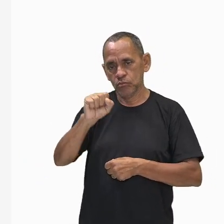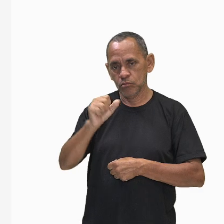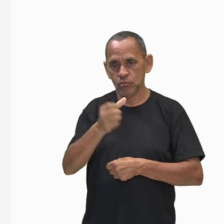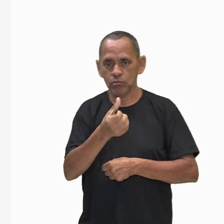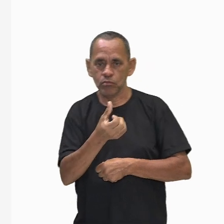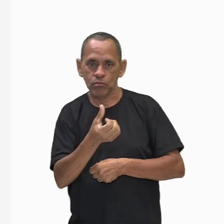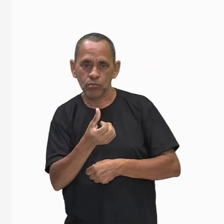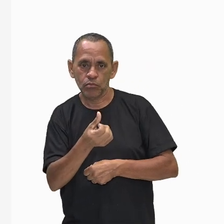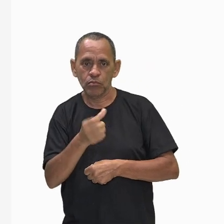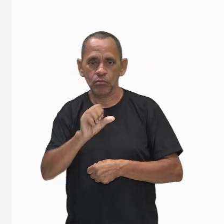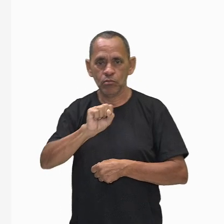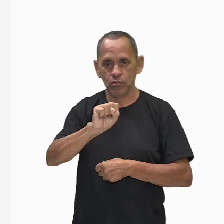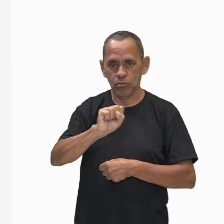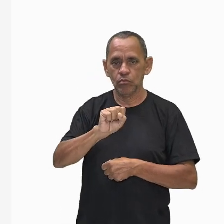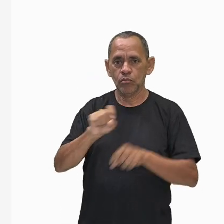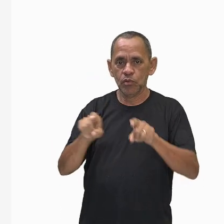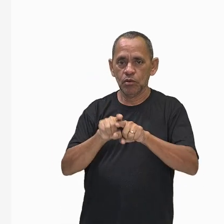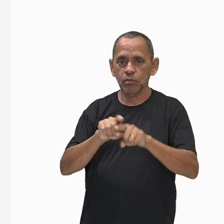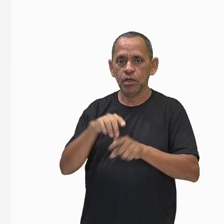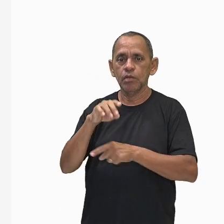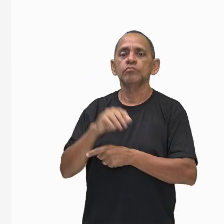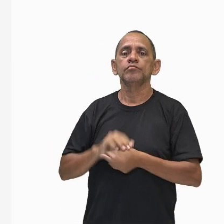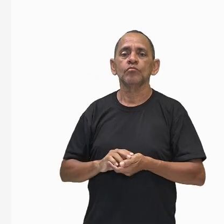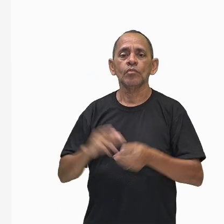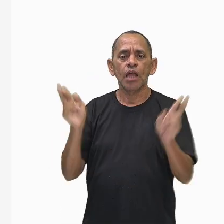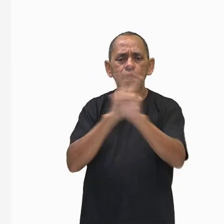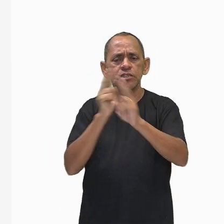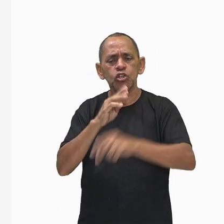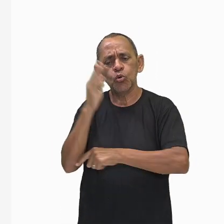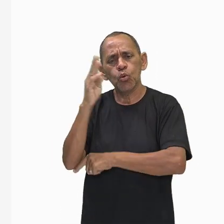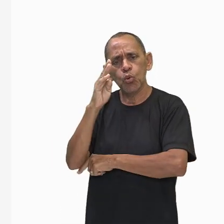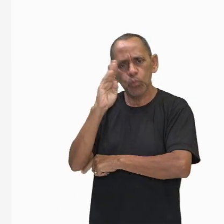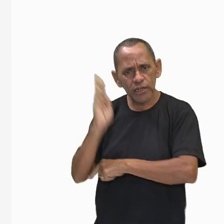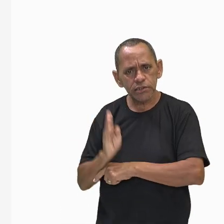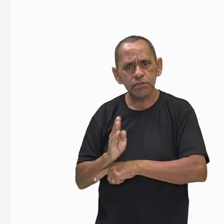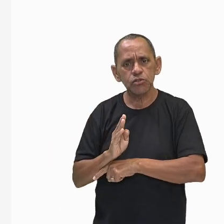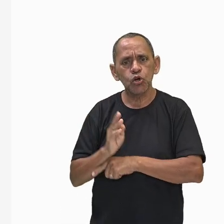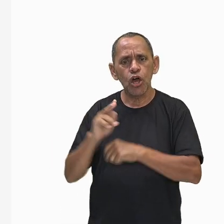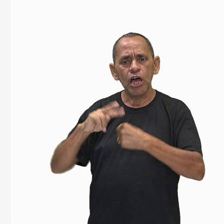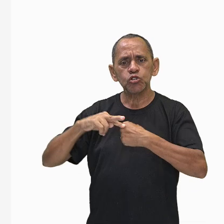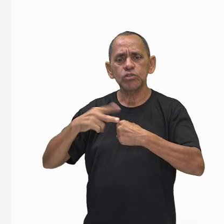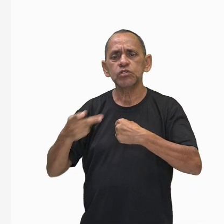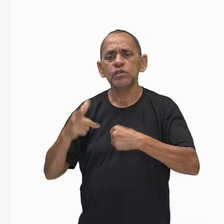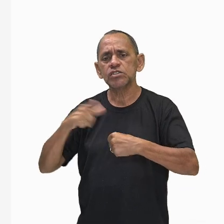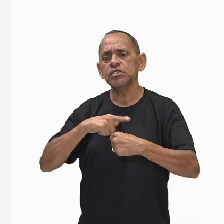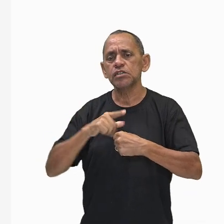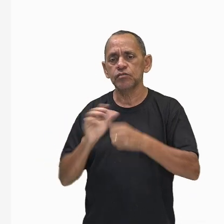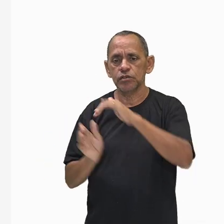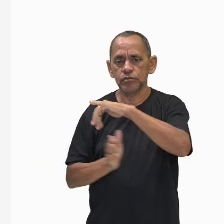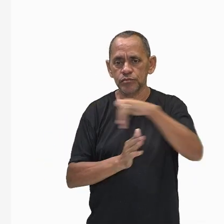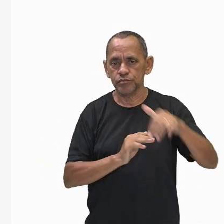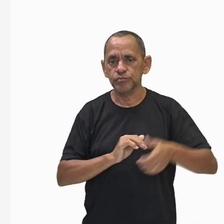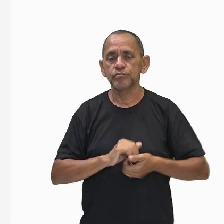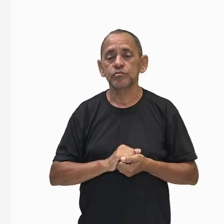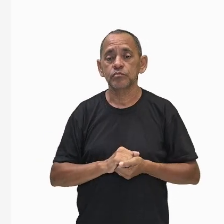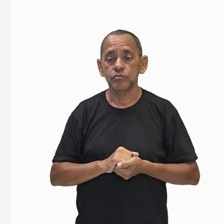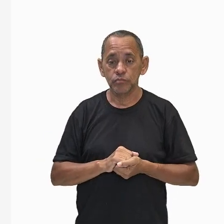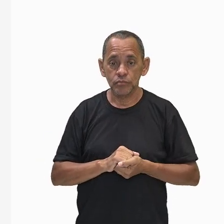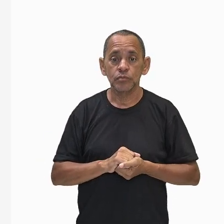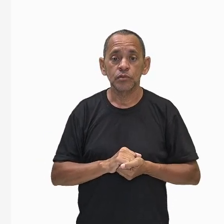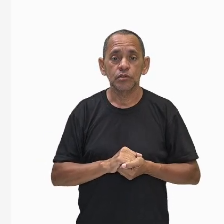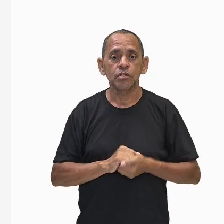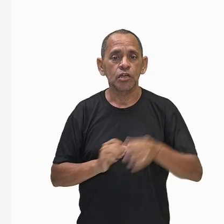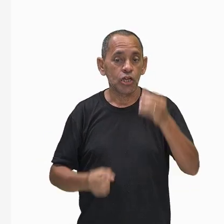1868. E em relação ao Brasil, professor, quais foram as principais consequências da Guerra do Paraguai? Para o Brasil, a guerra